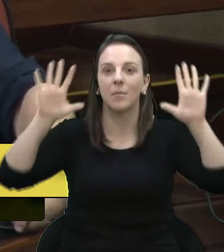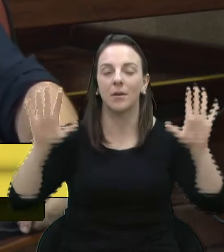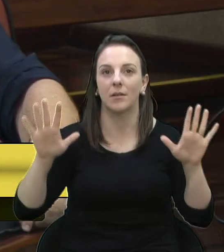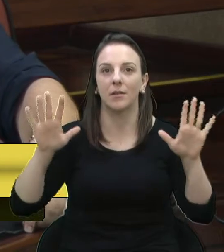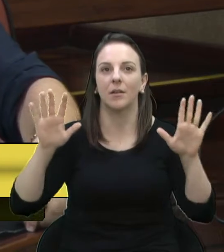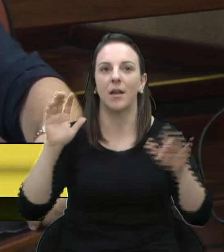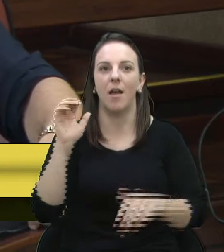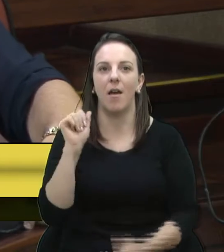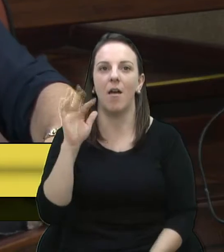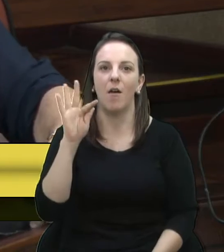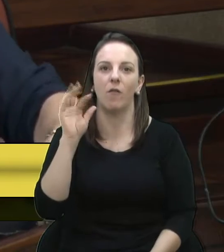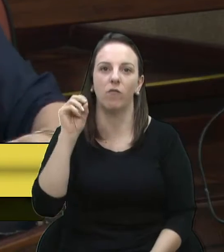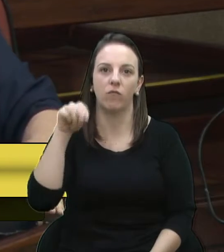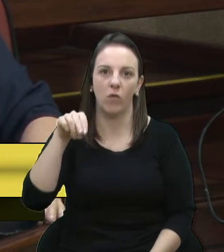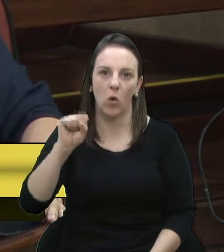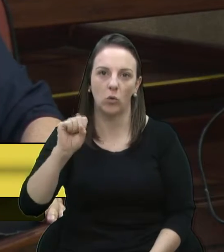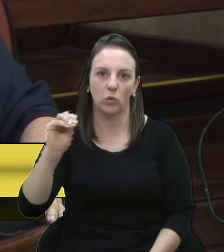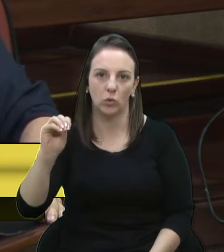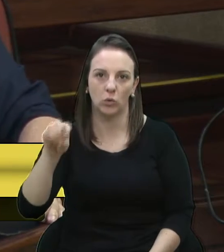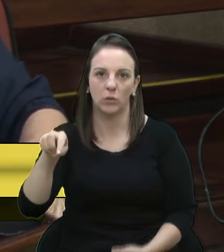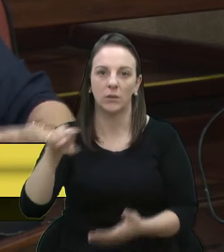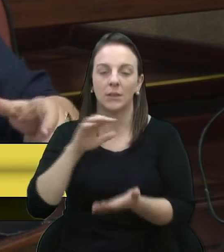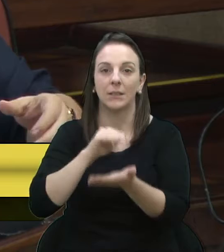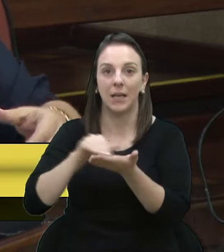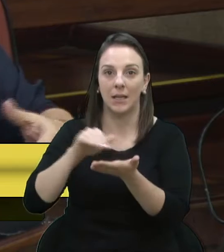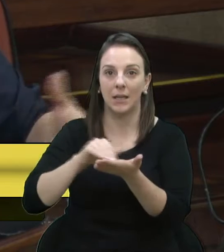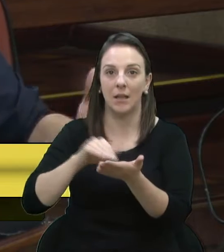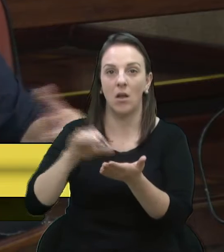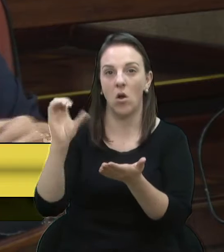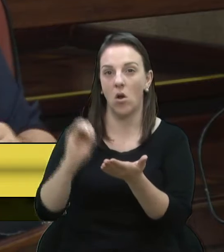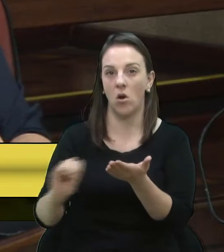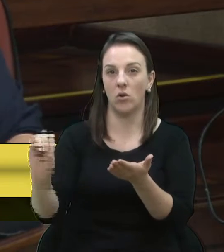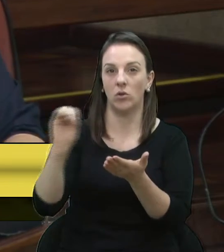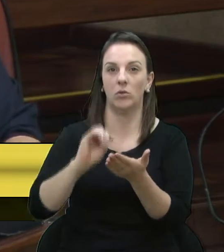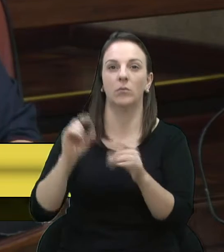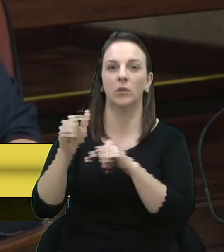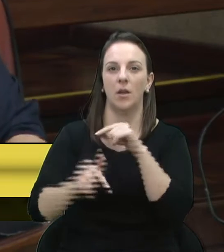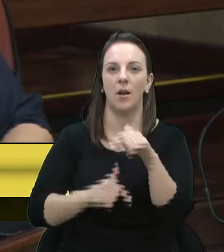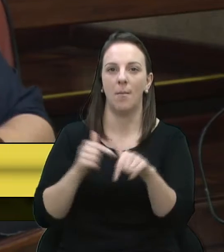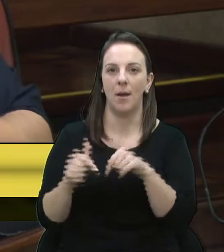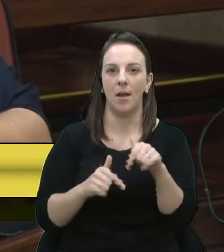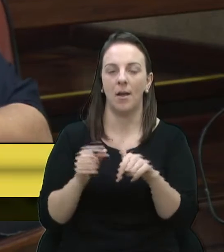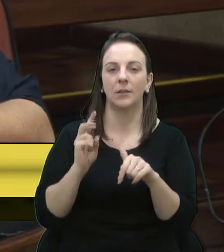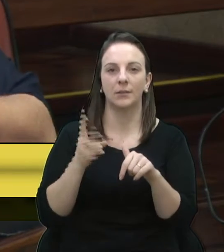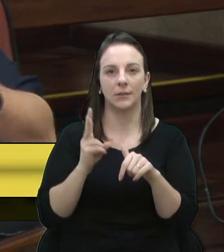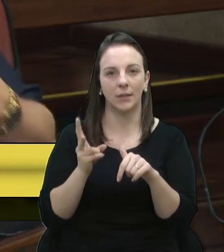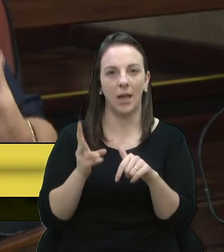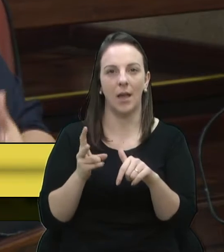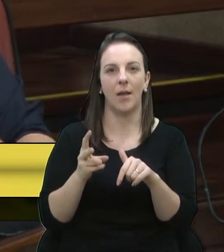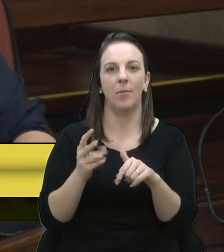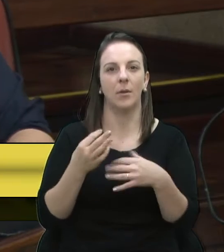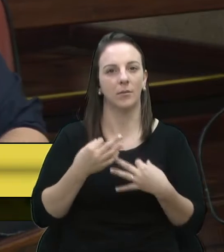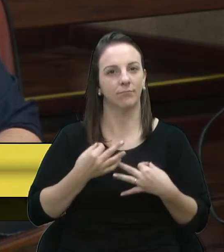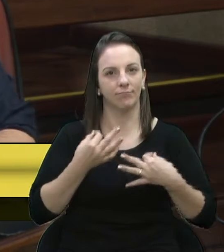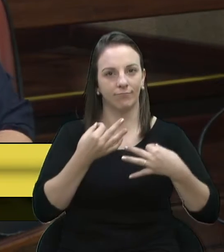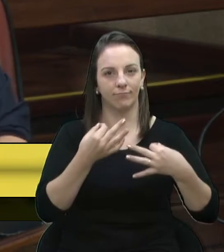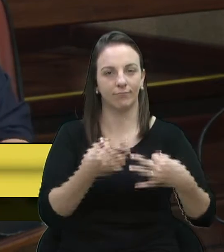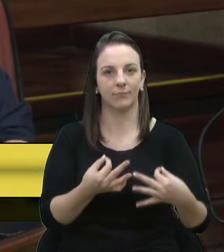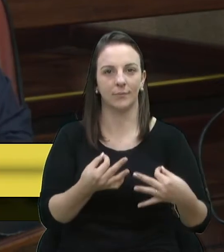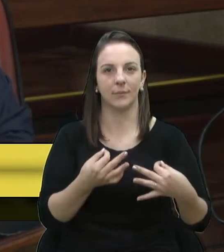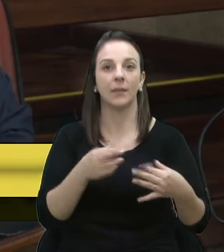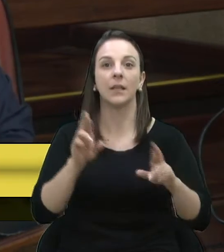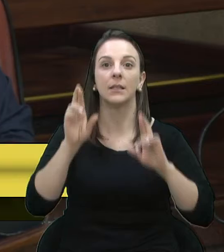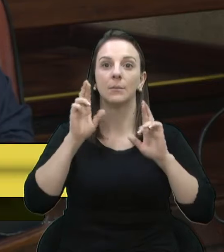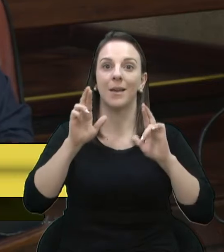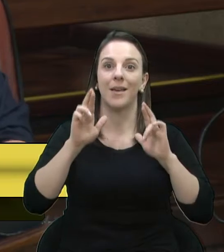Afonso fez um ótimo trabalho, teve sempre à disposição, colocou que esperava que viesse,